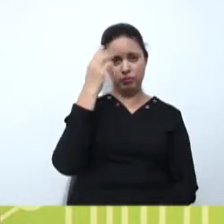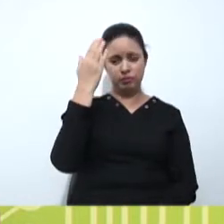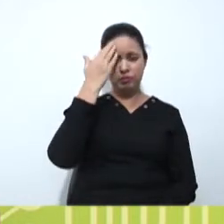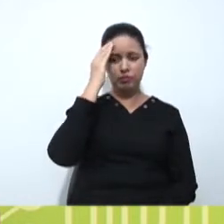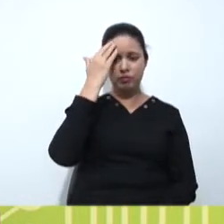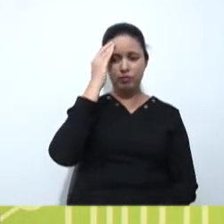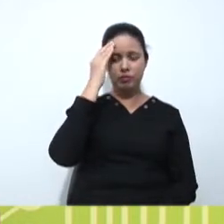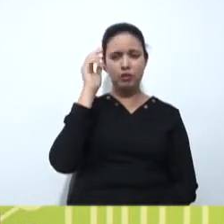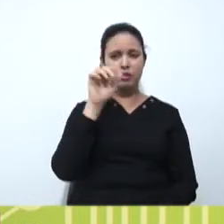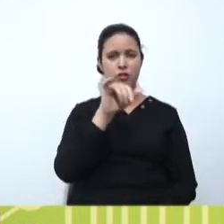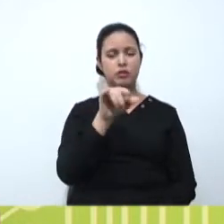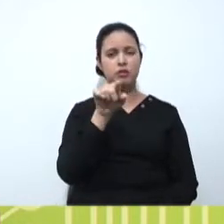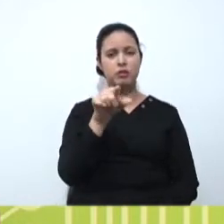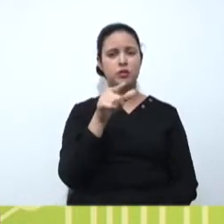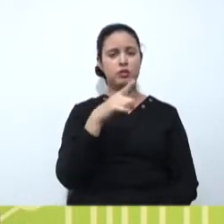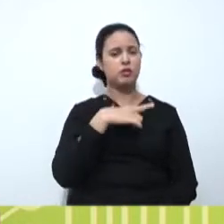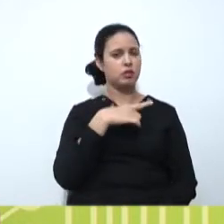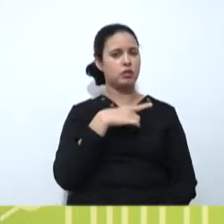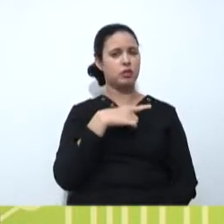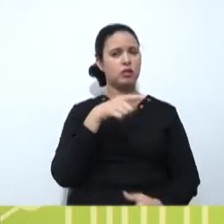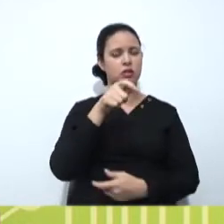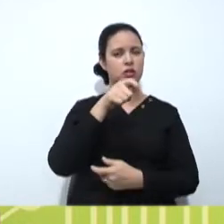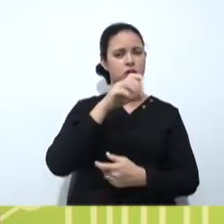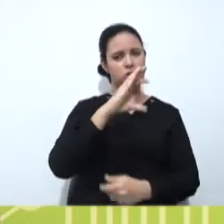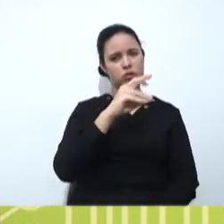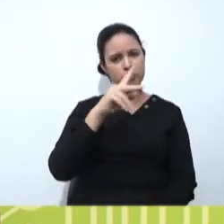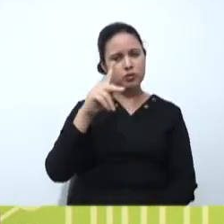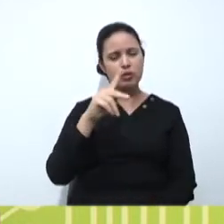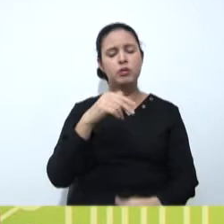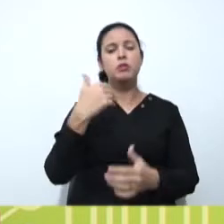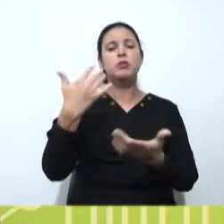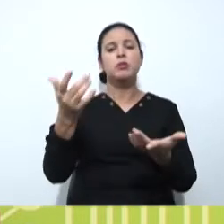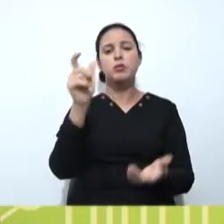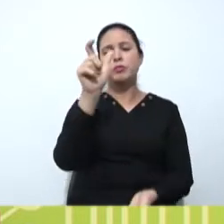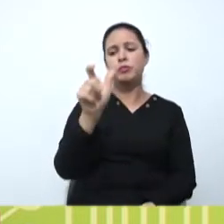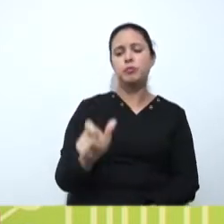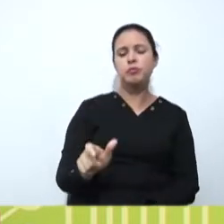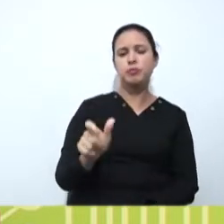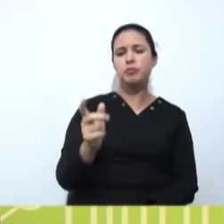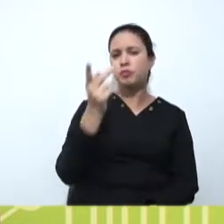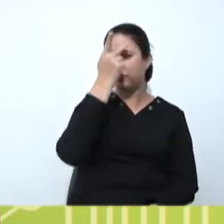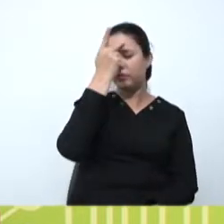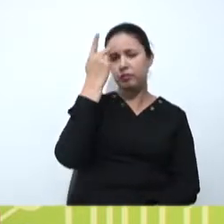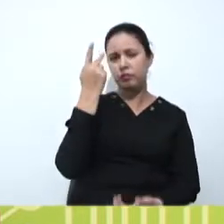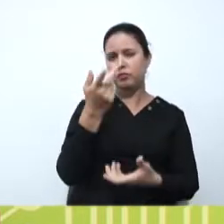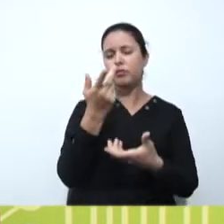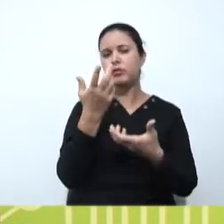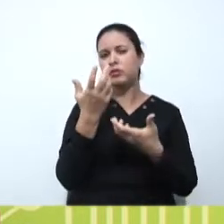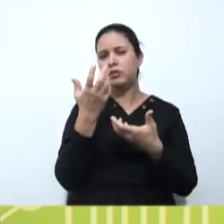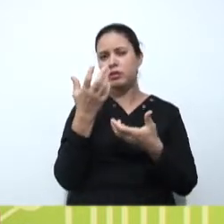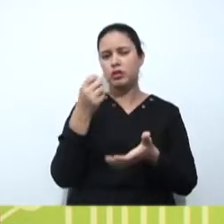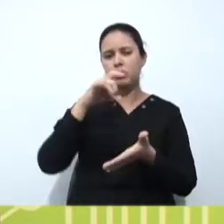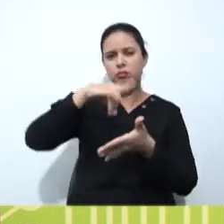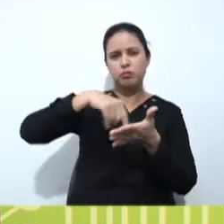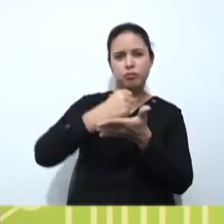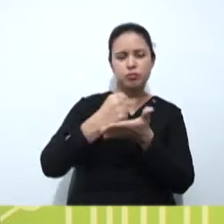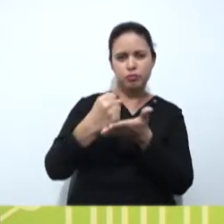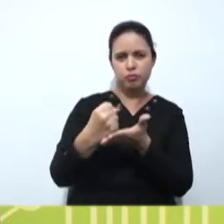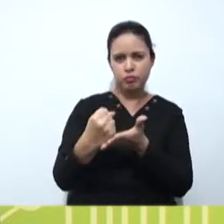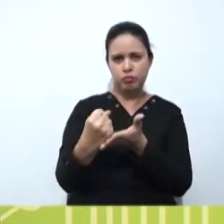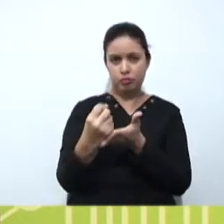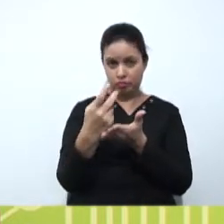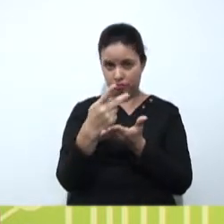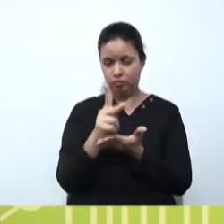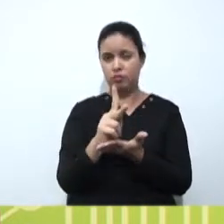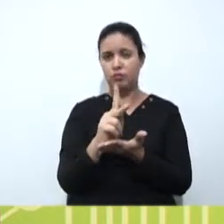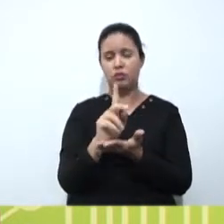também. Se você tiver uma cooperativa, qual o perfil de funcionário que você contrataria para a sua cooperativa?